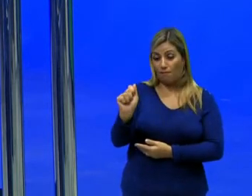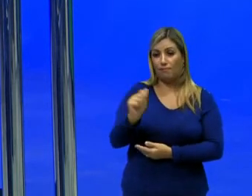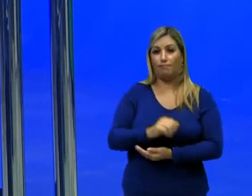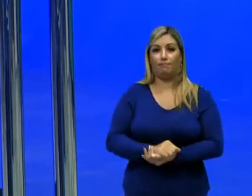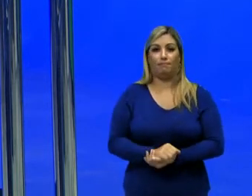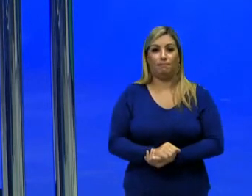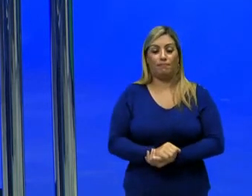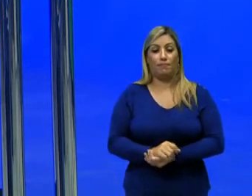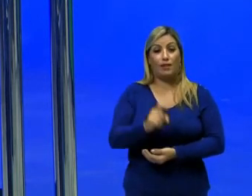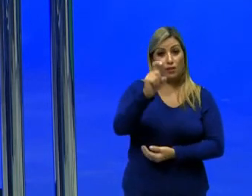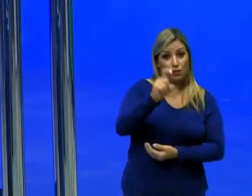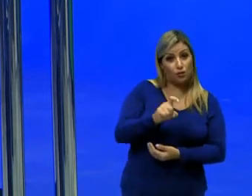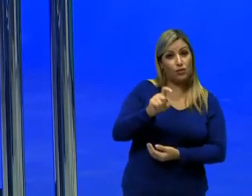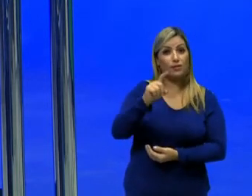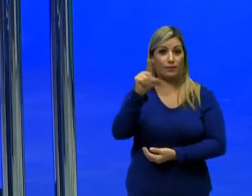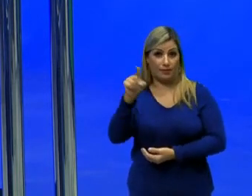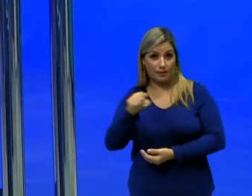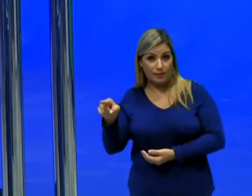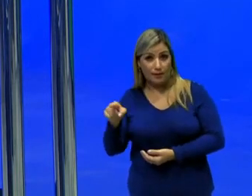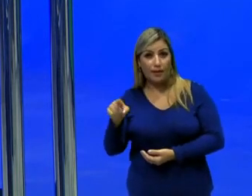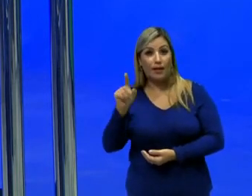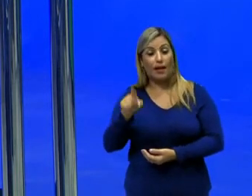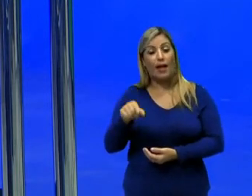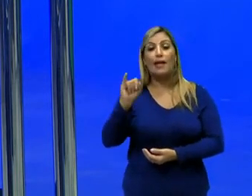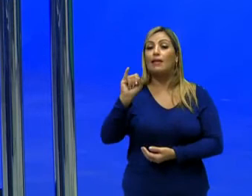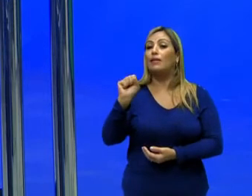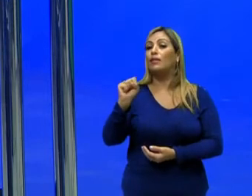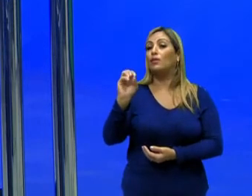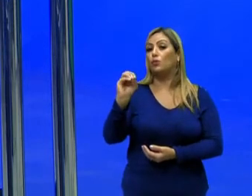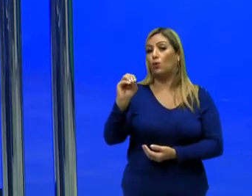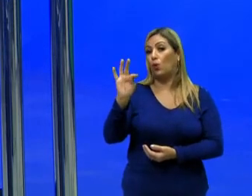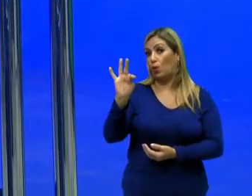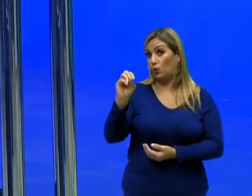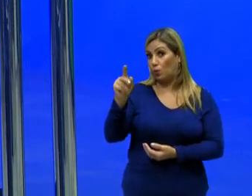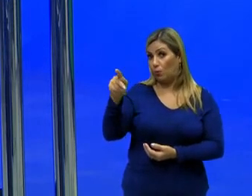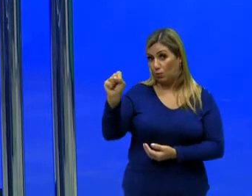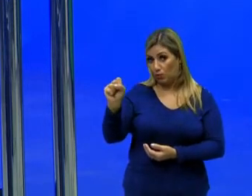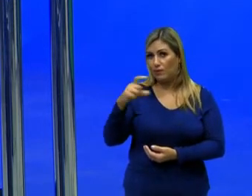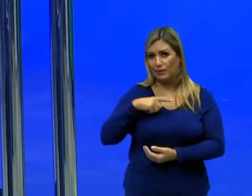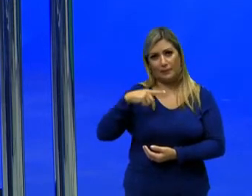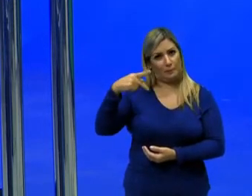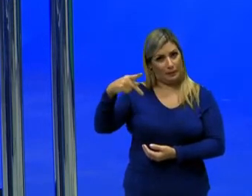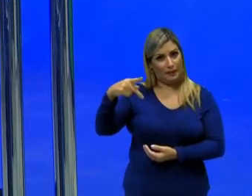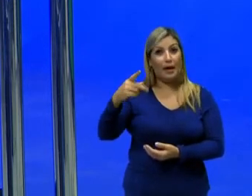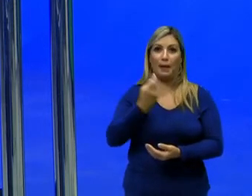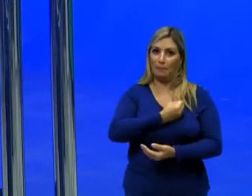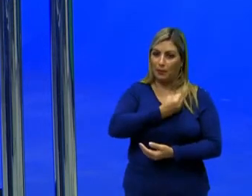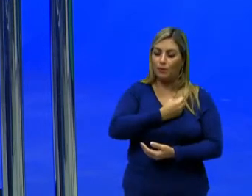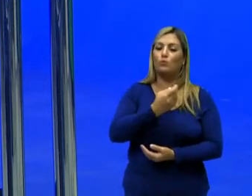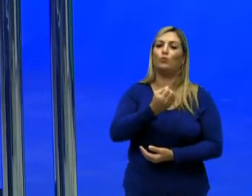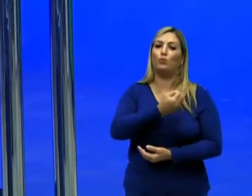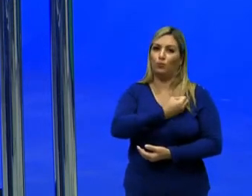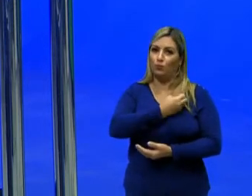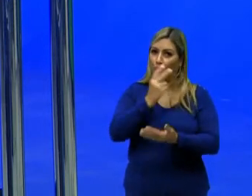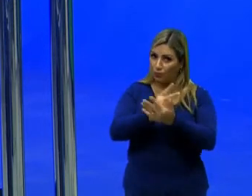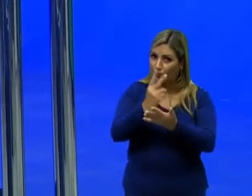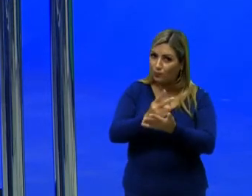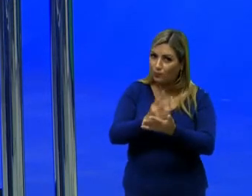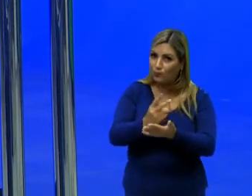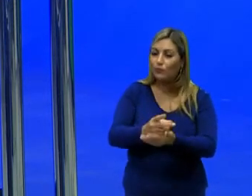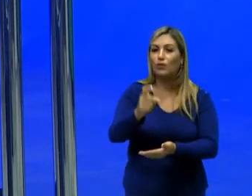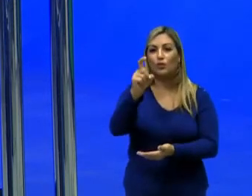a xz são isótopos opa apareceu o que então tem o mesmo número de